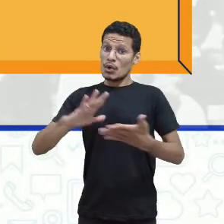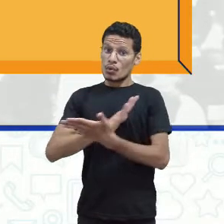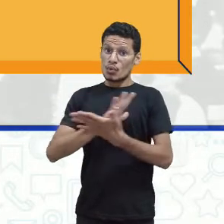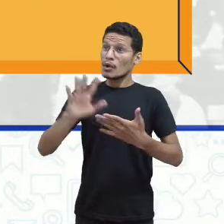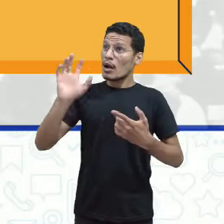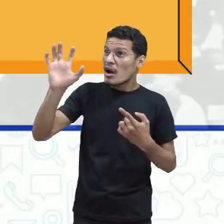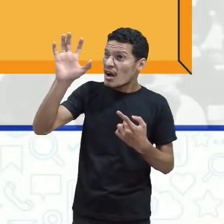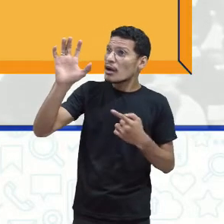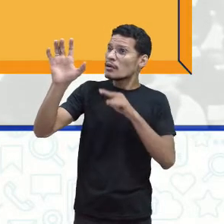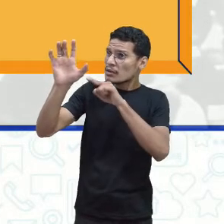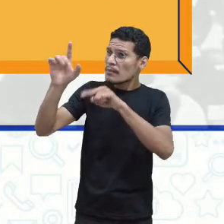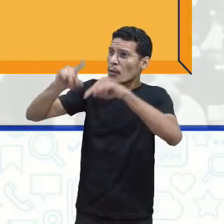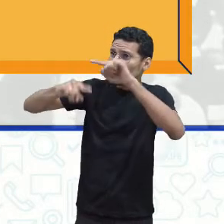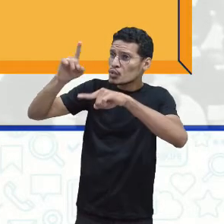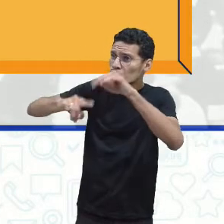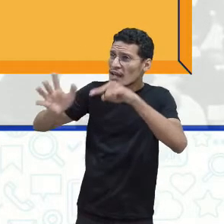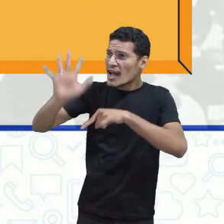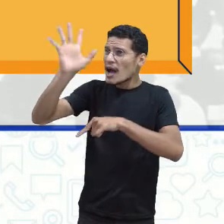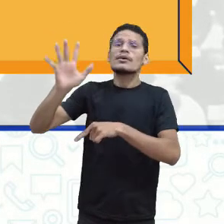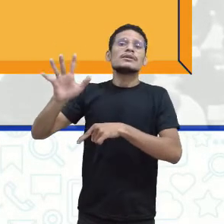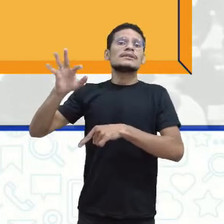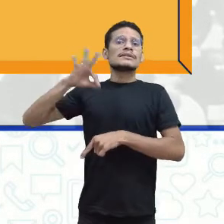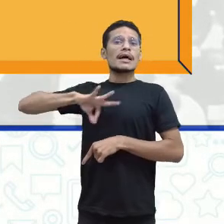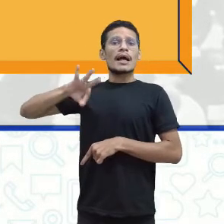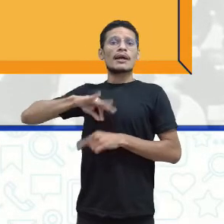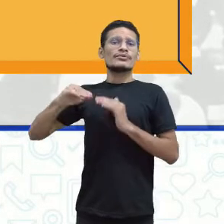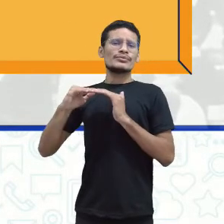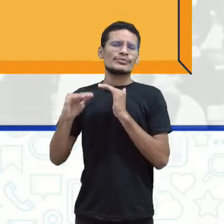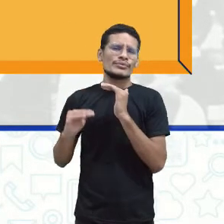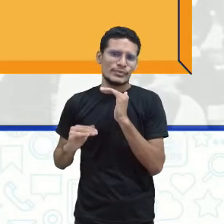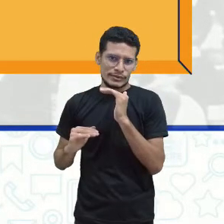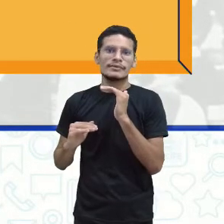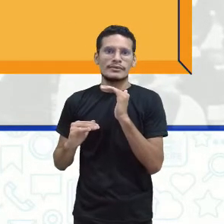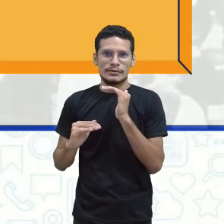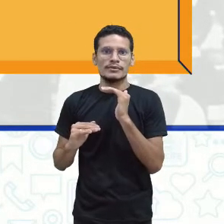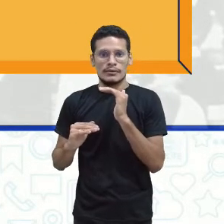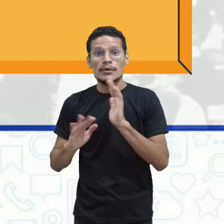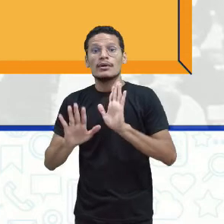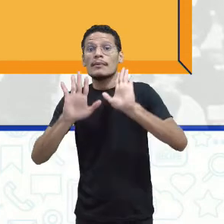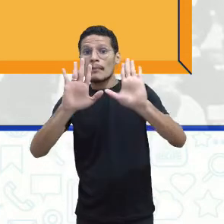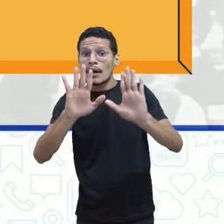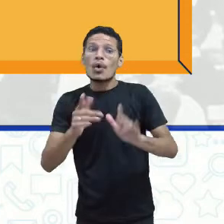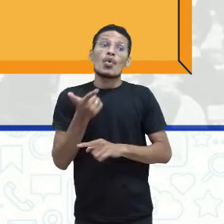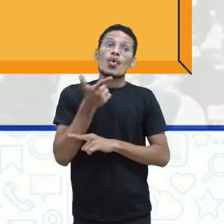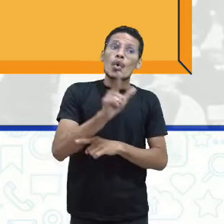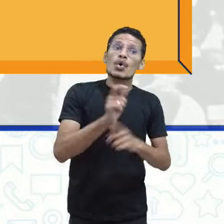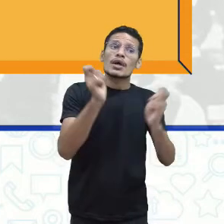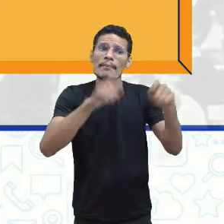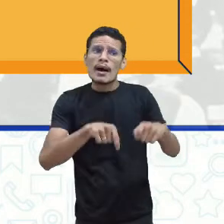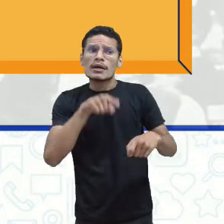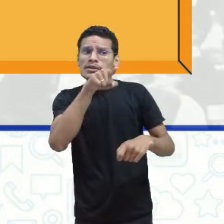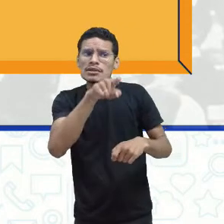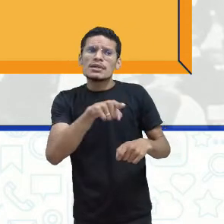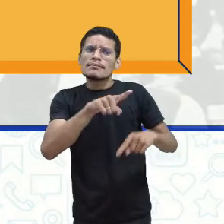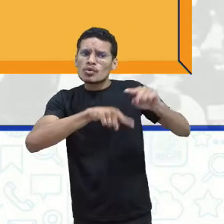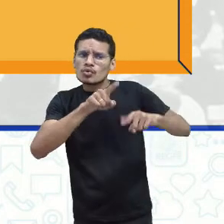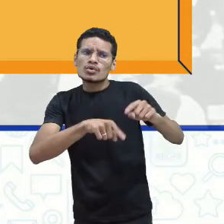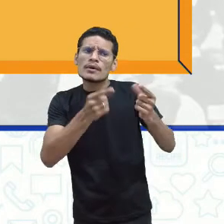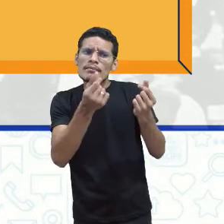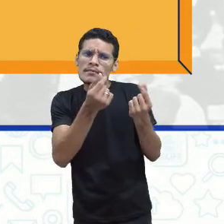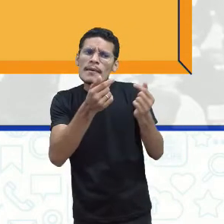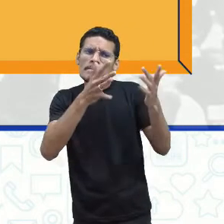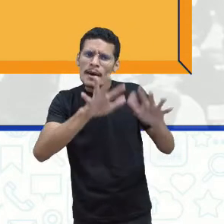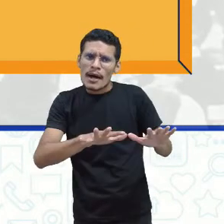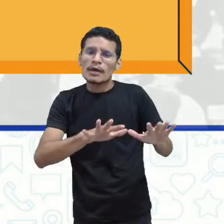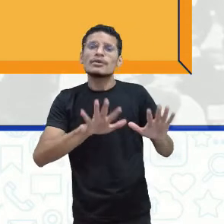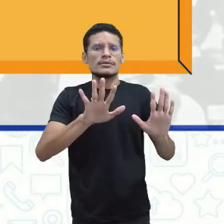os produtos são mais caros e o salário mínimo acaba valendo menos. Em outras regiões, né, os produtos são um pouco mais baratos e aí ele vale um pouquinho